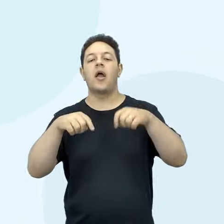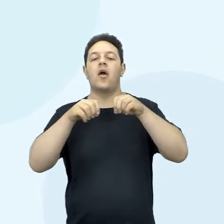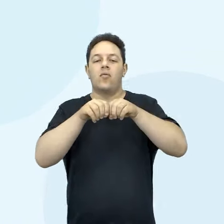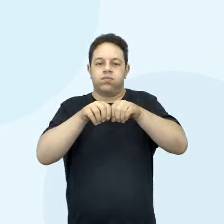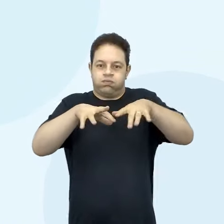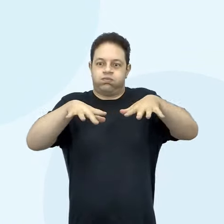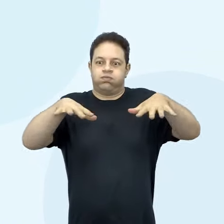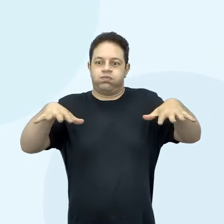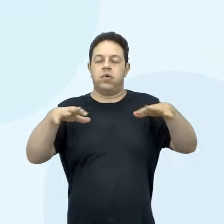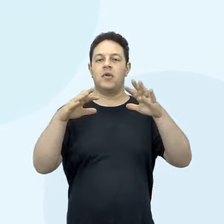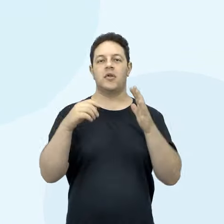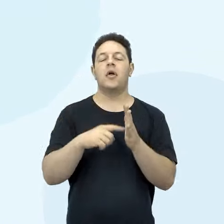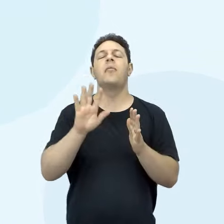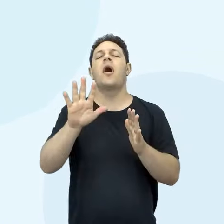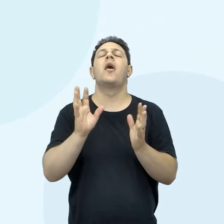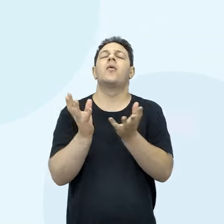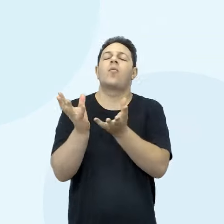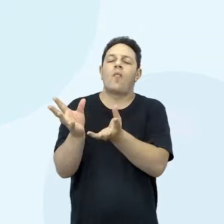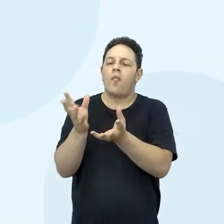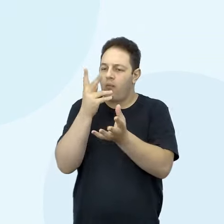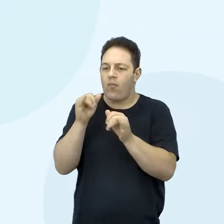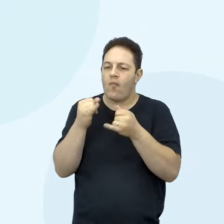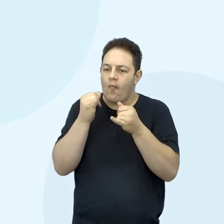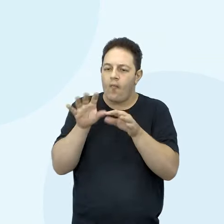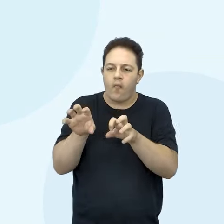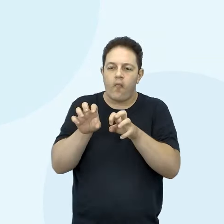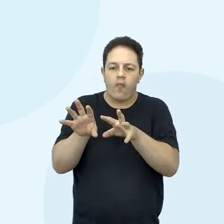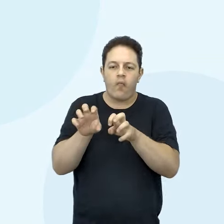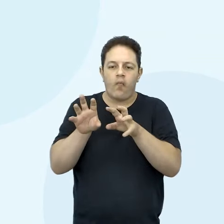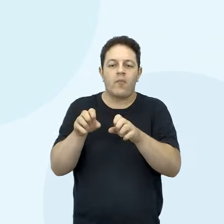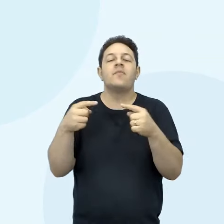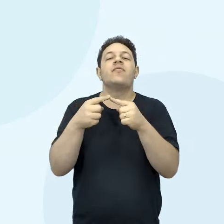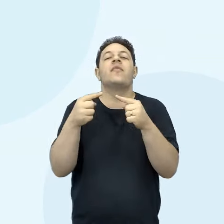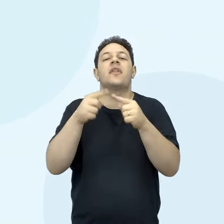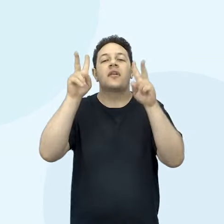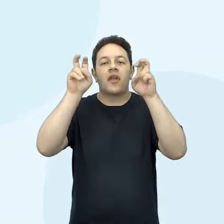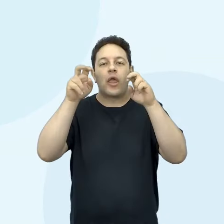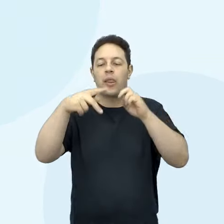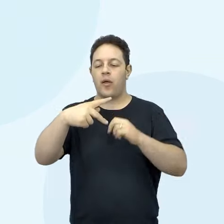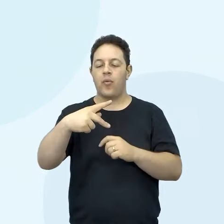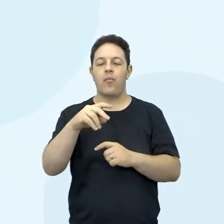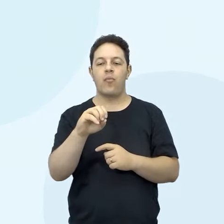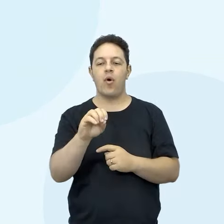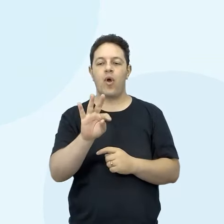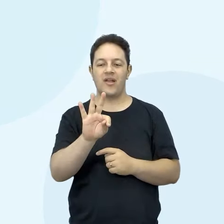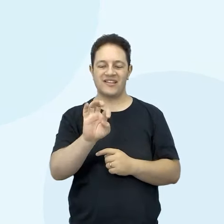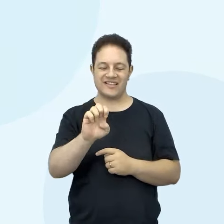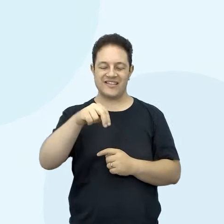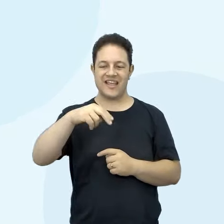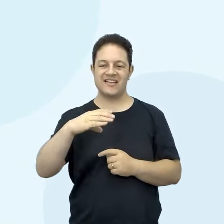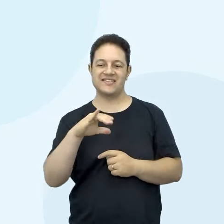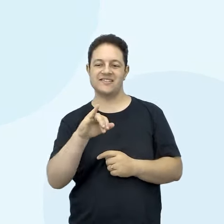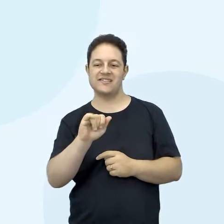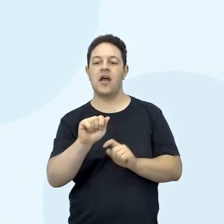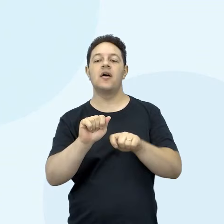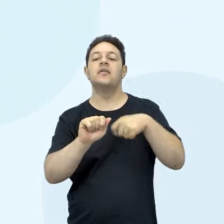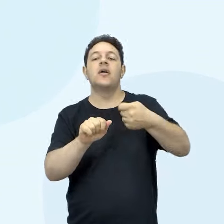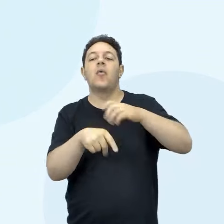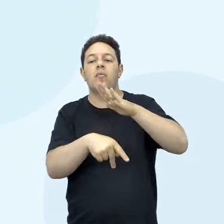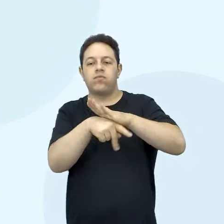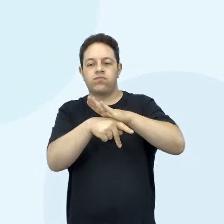O consumo está relacionado à potência elétrica, já falamos aqui quantas vezes, uma porção, por isso que essa aula é